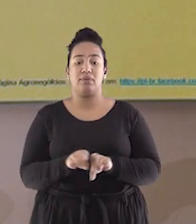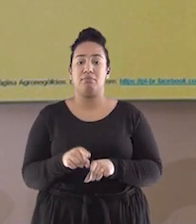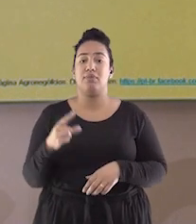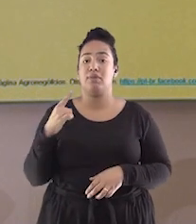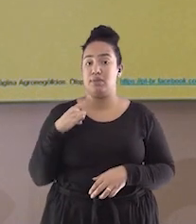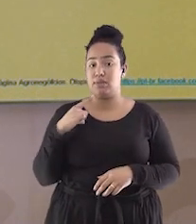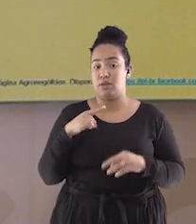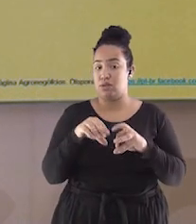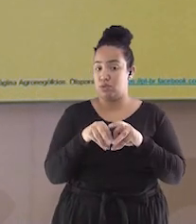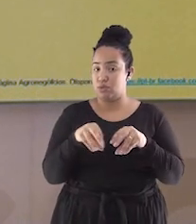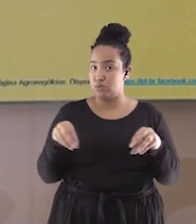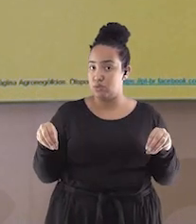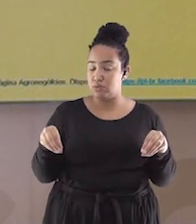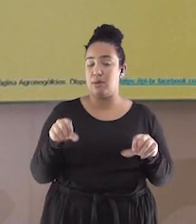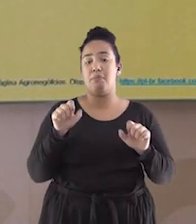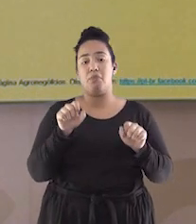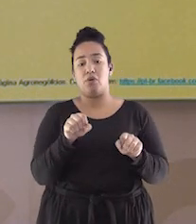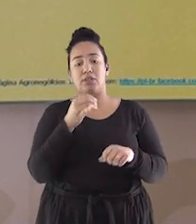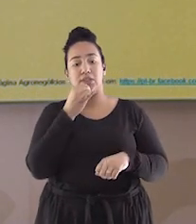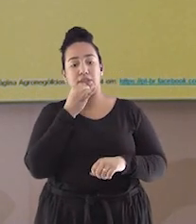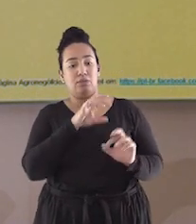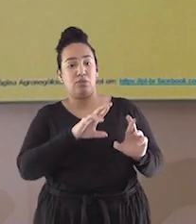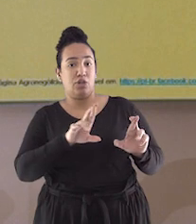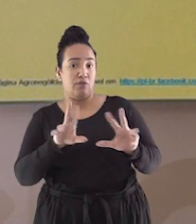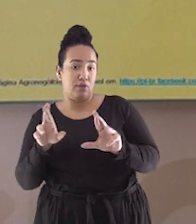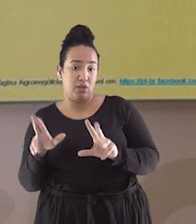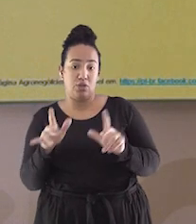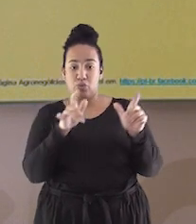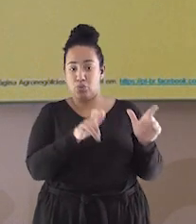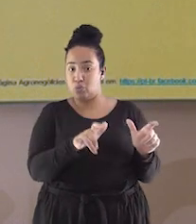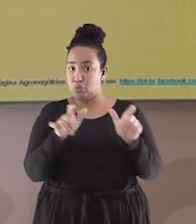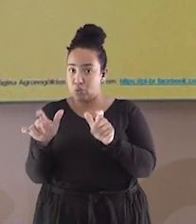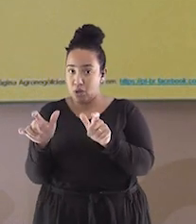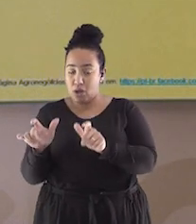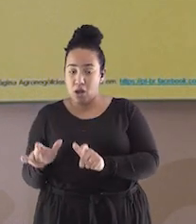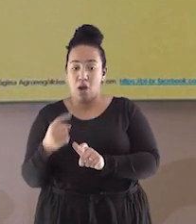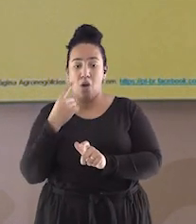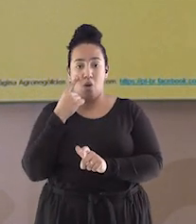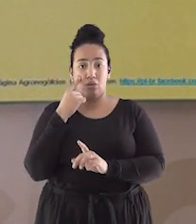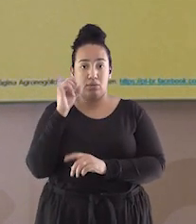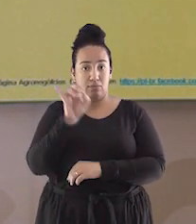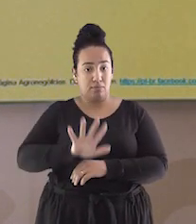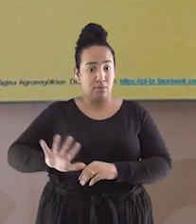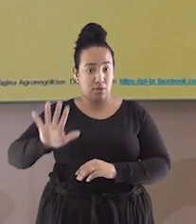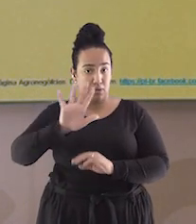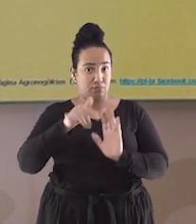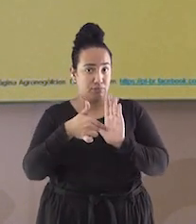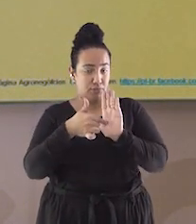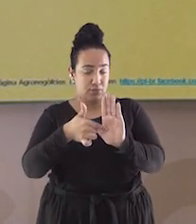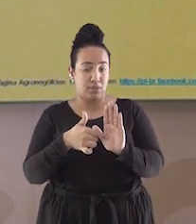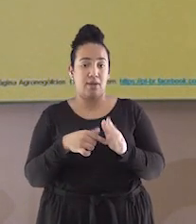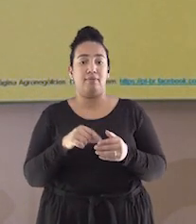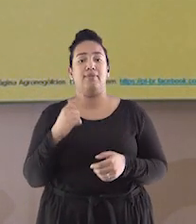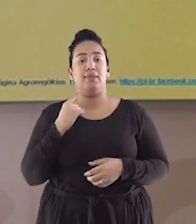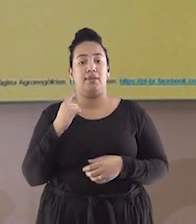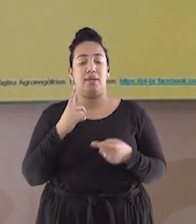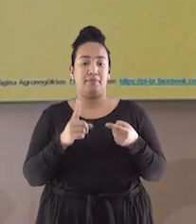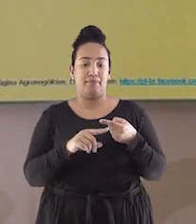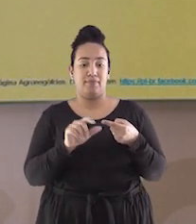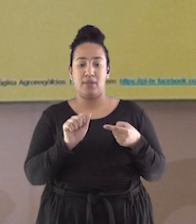se diferencia de lugar para lugar. Aqui no slide nós temos alguns tipos: solo arenoso,